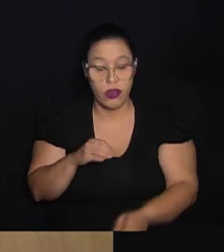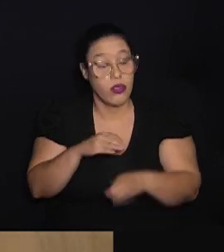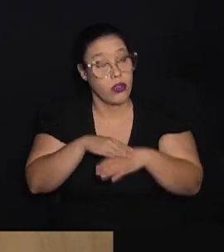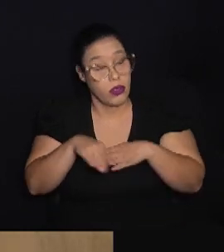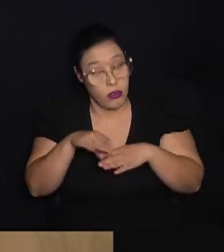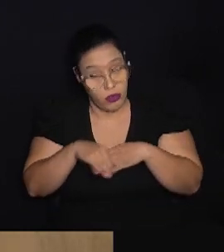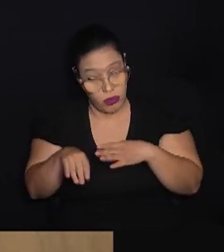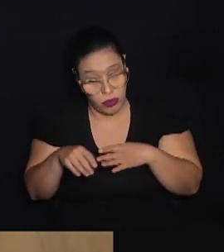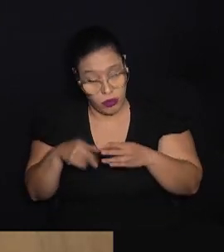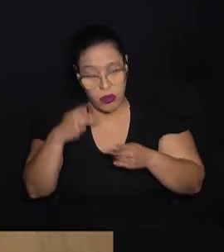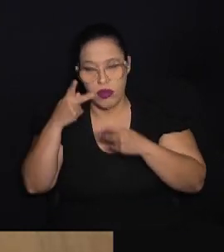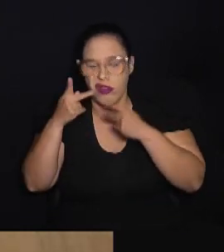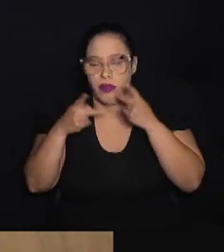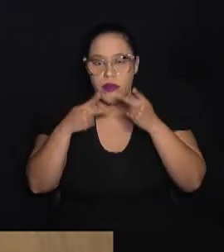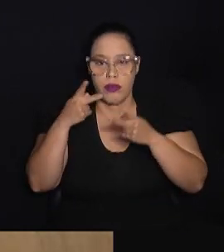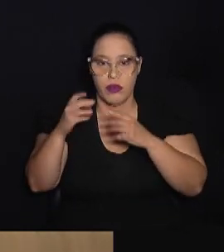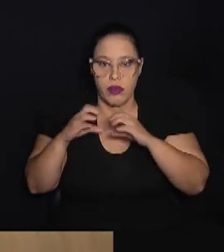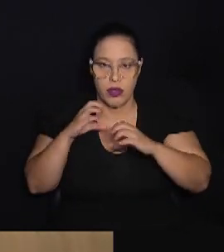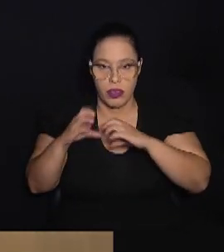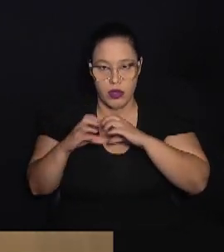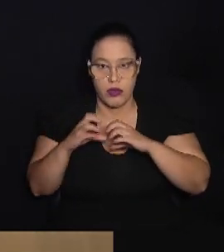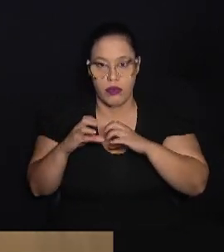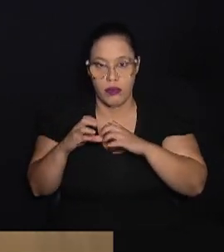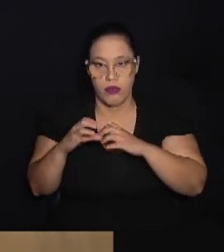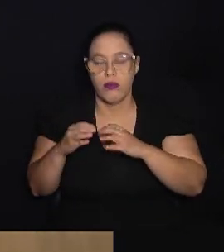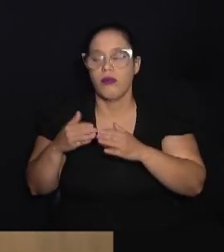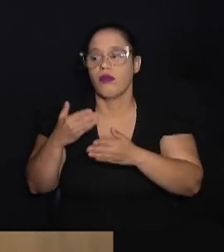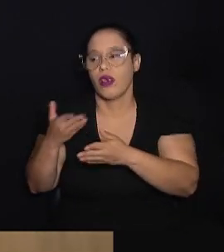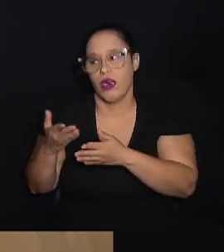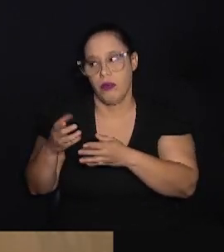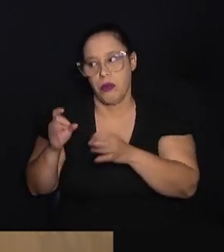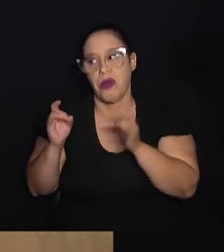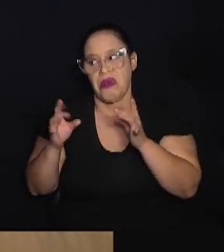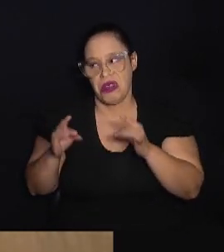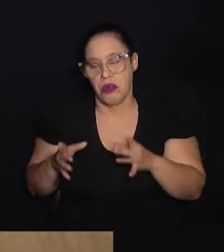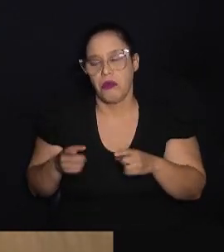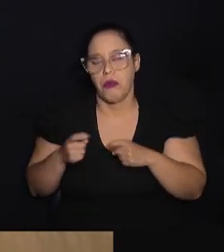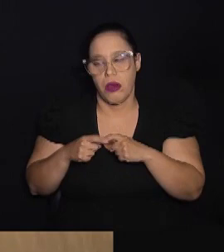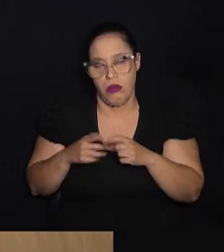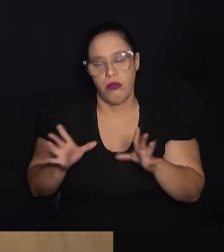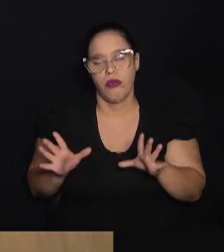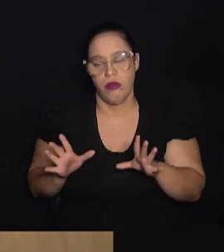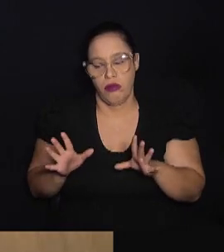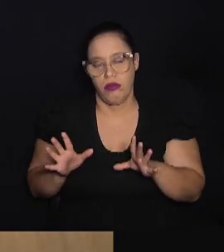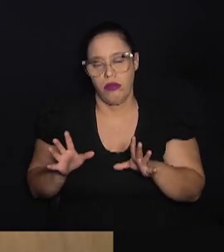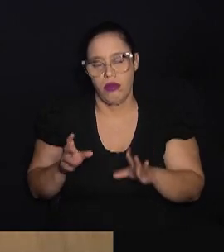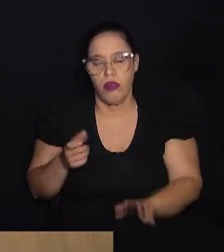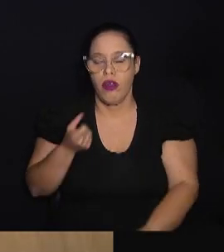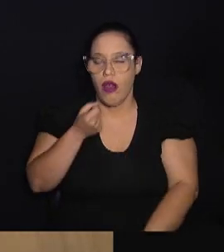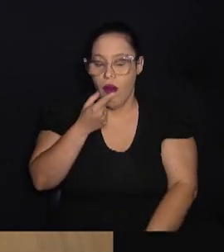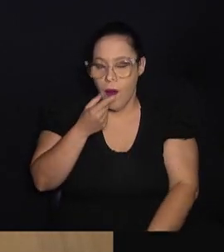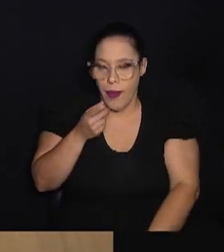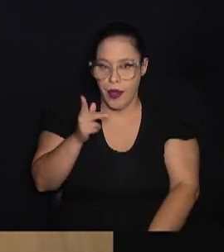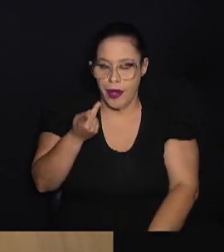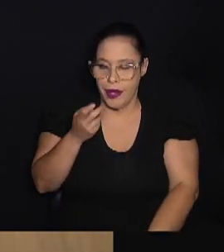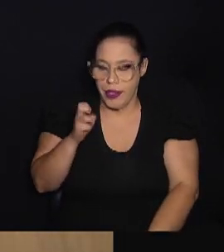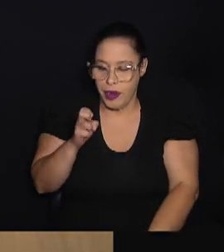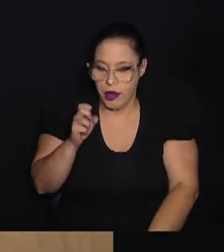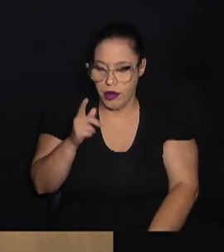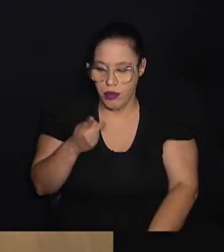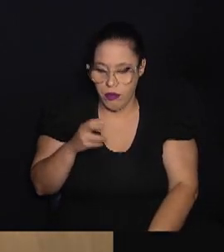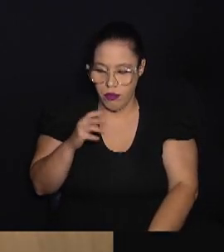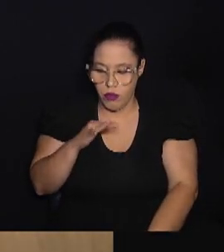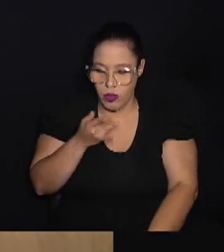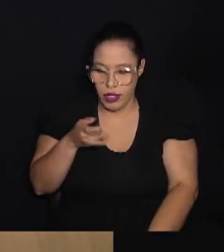você conversa, ela é orientada por um especialista, tá? A reposição hormonal, para muitas mulheres, ela